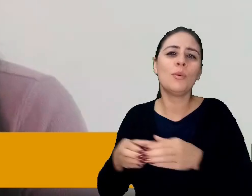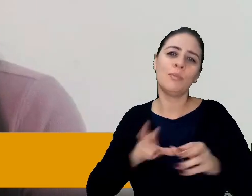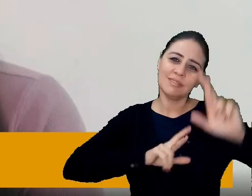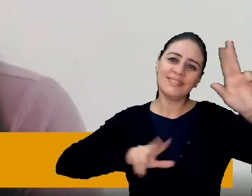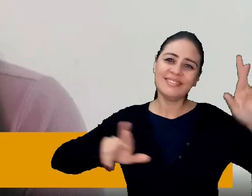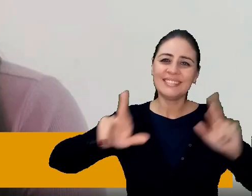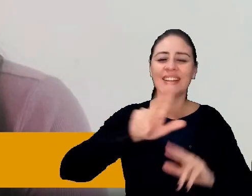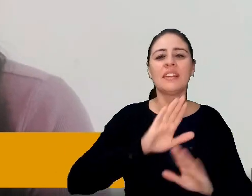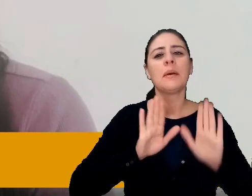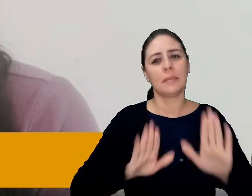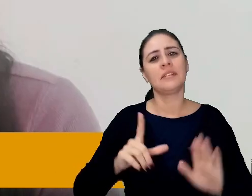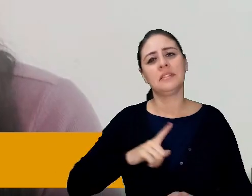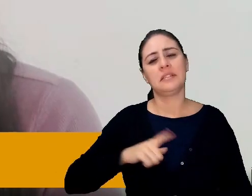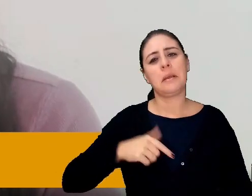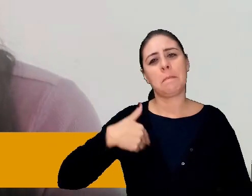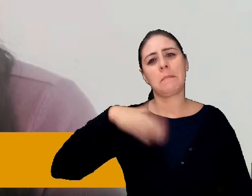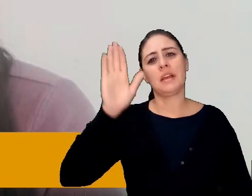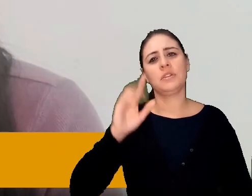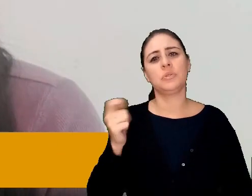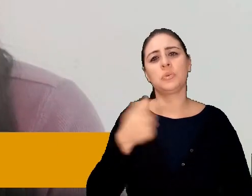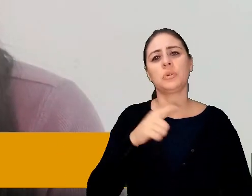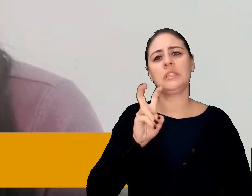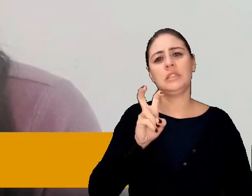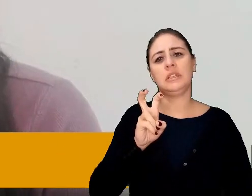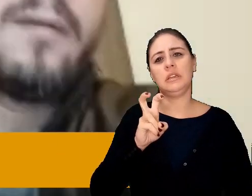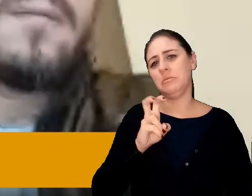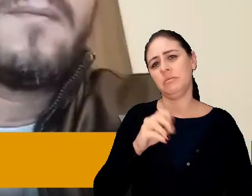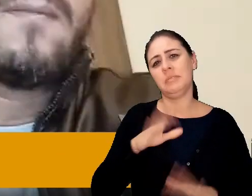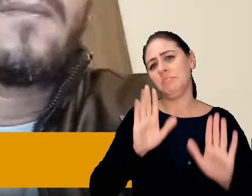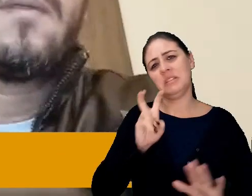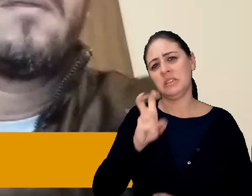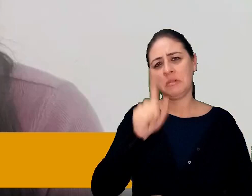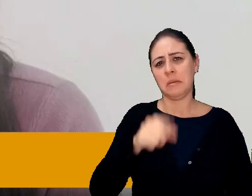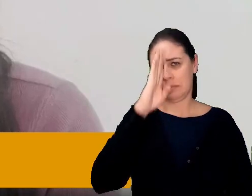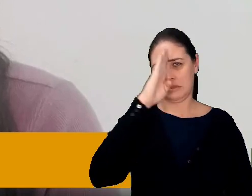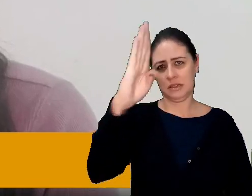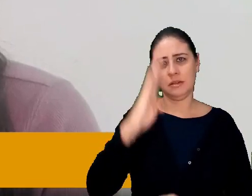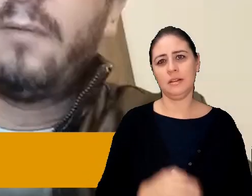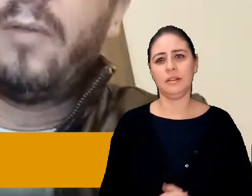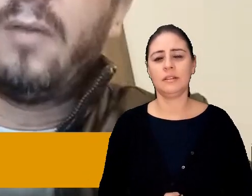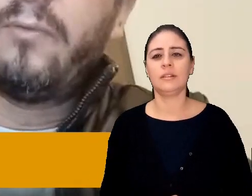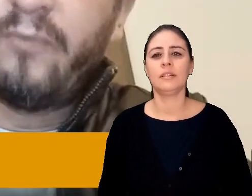mais etnias do que essas 5 predominantes. Camila? Oi.